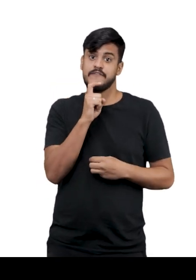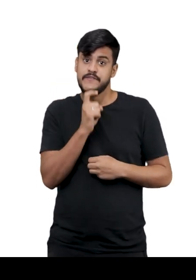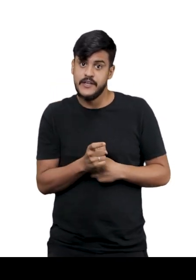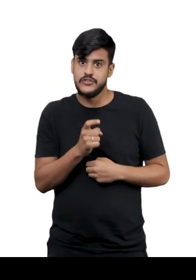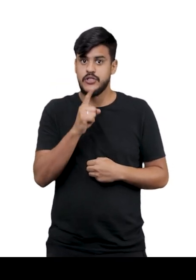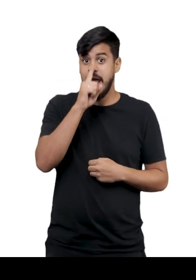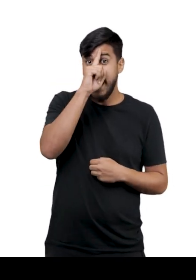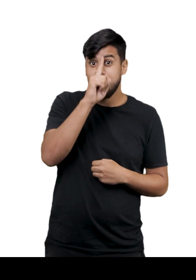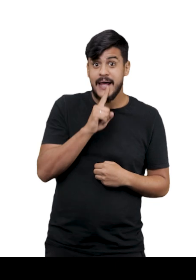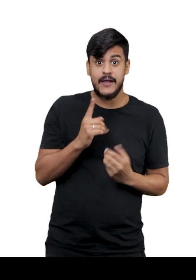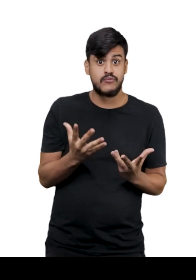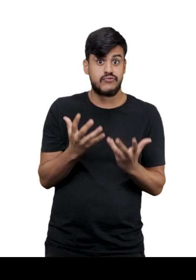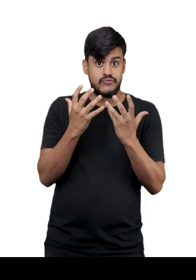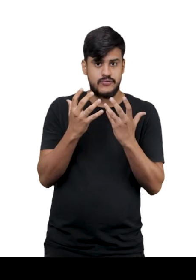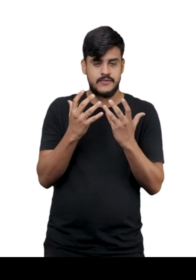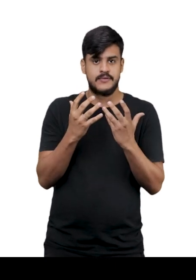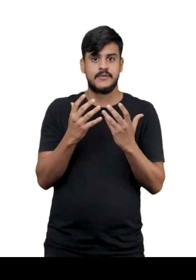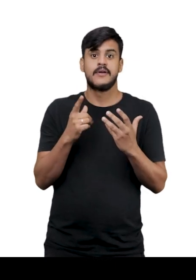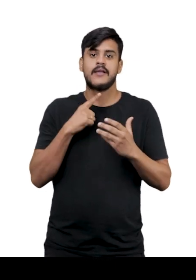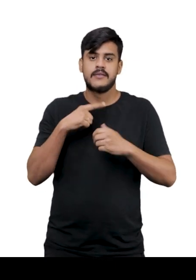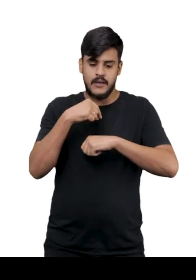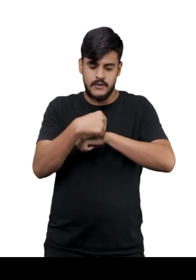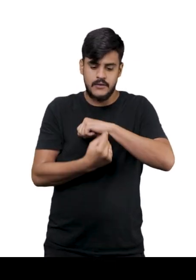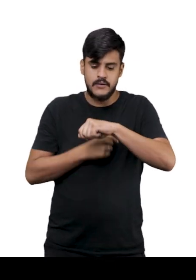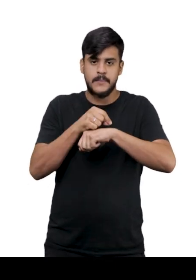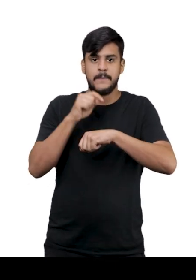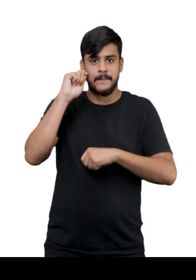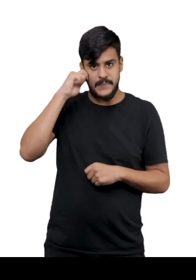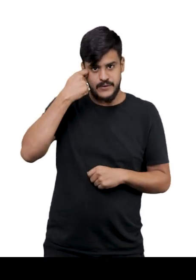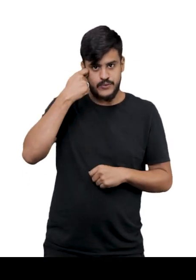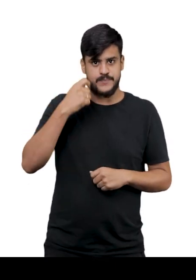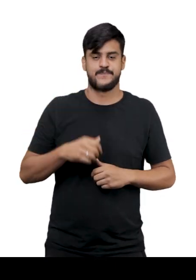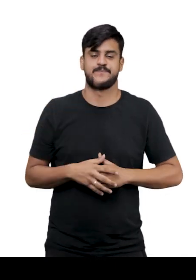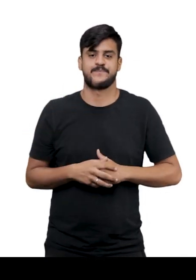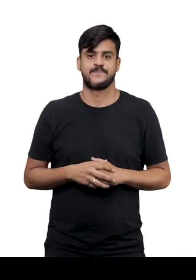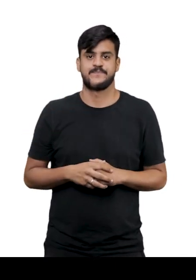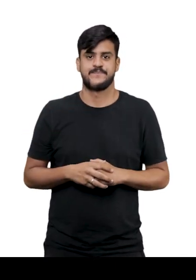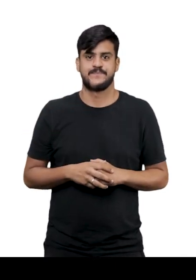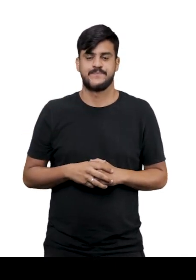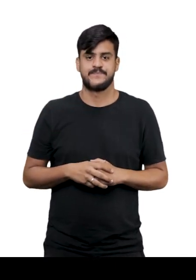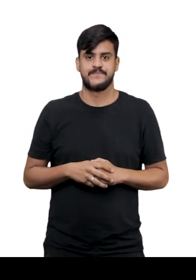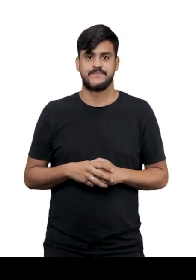tem contas rosa, verde e amarelo vivo, sobre um cordão preto.